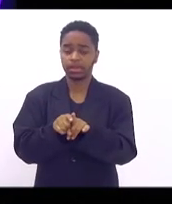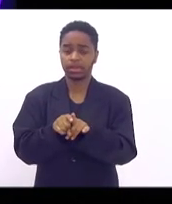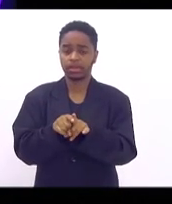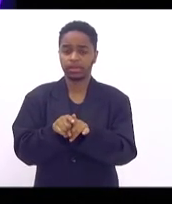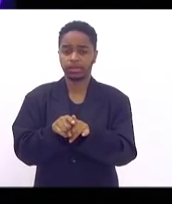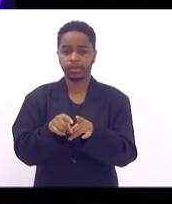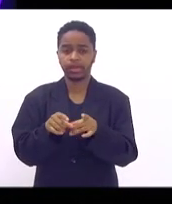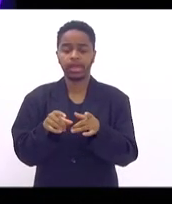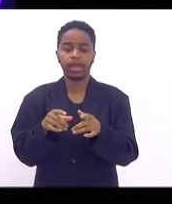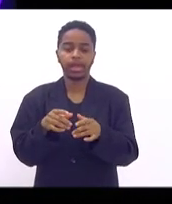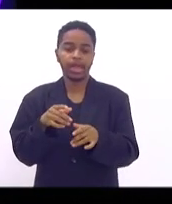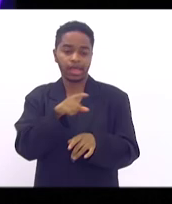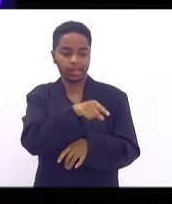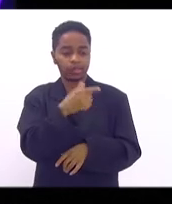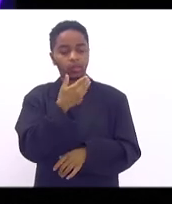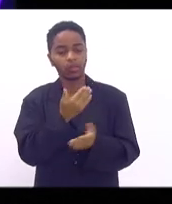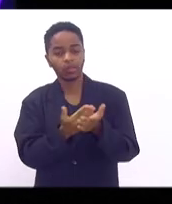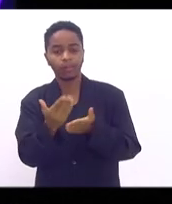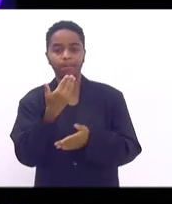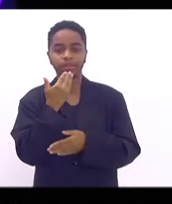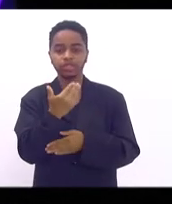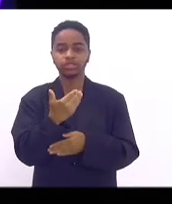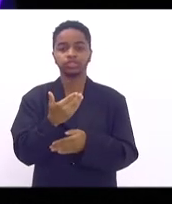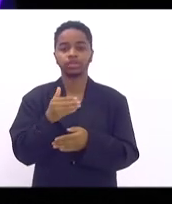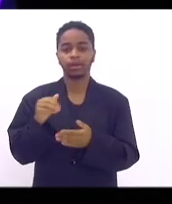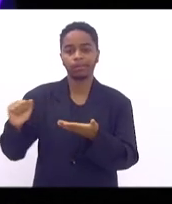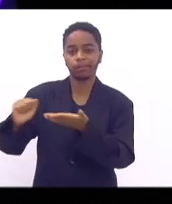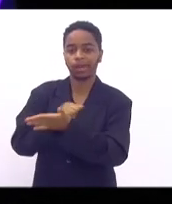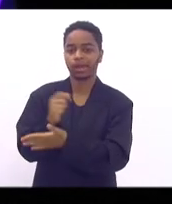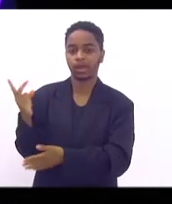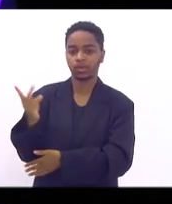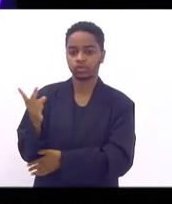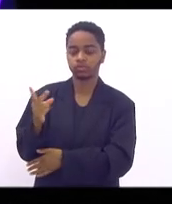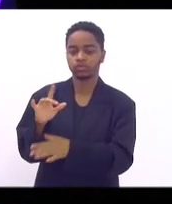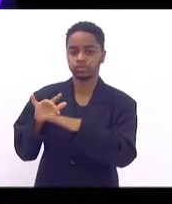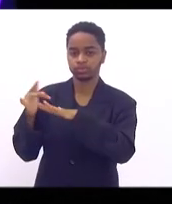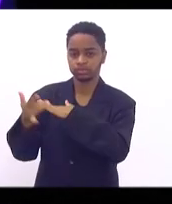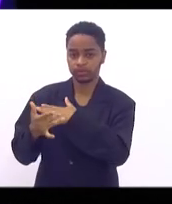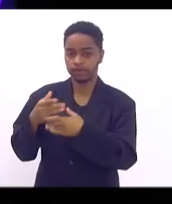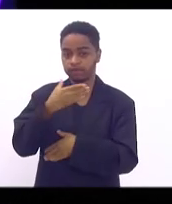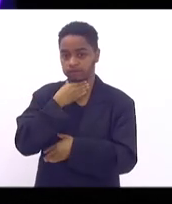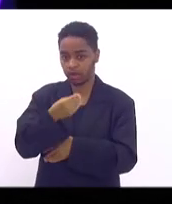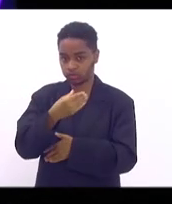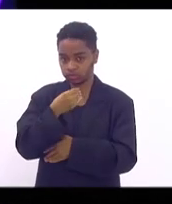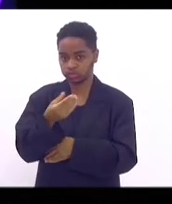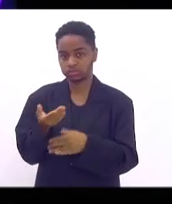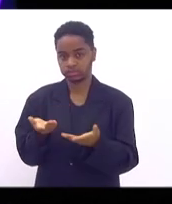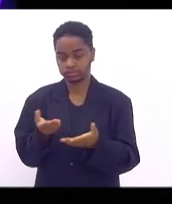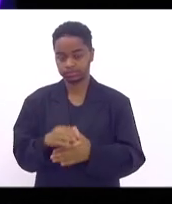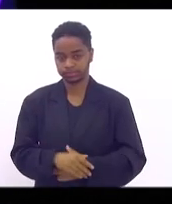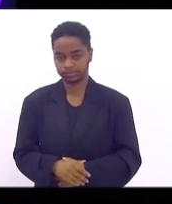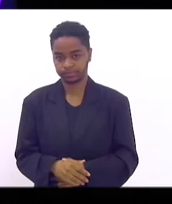a retirada dessas redes, desses 2 perfis falsos da rede social. Pode passar.